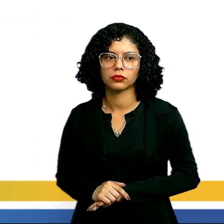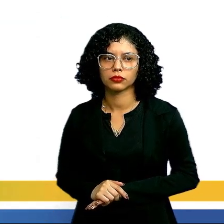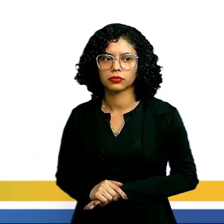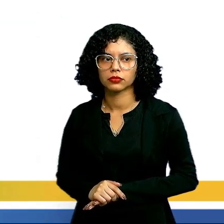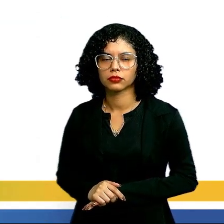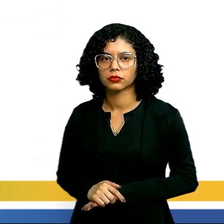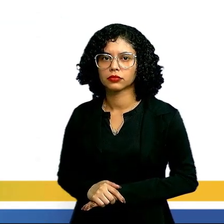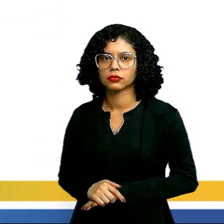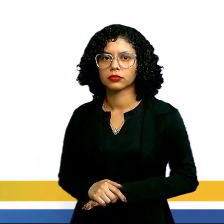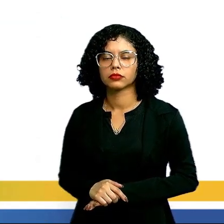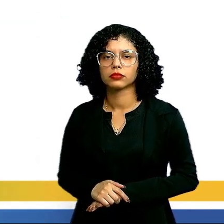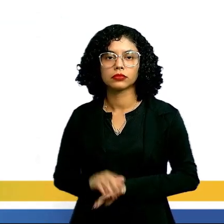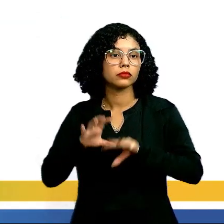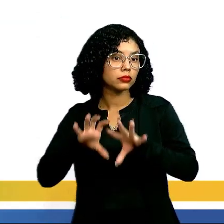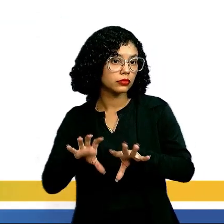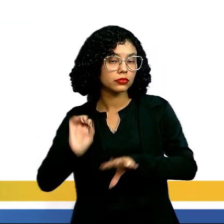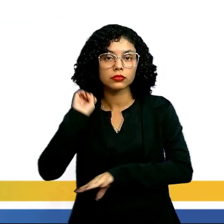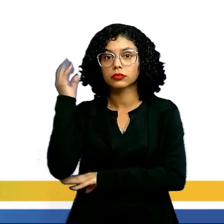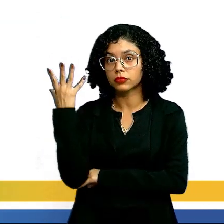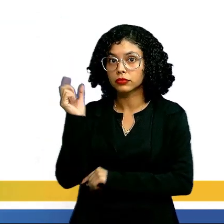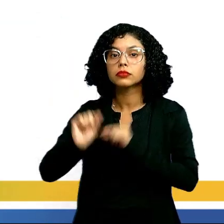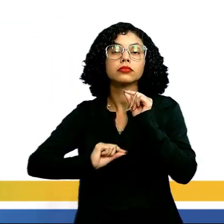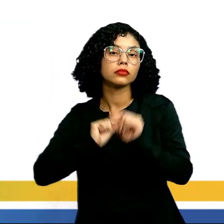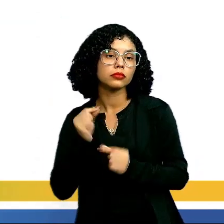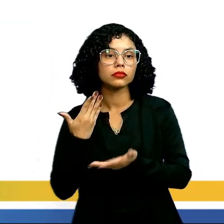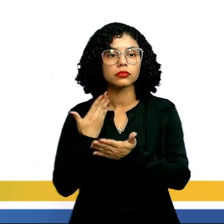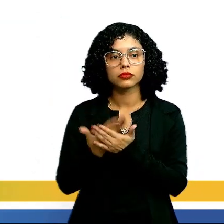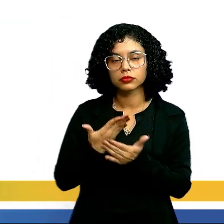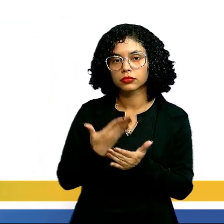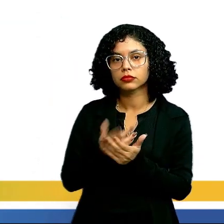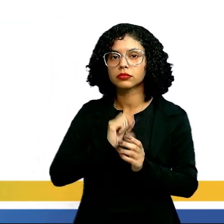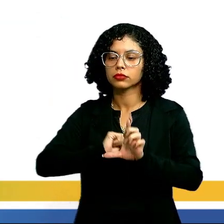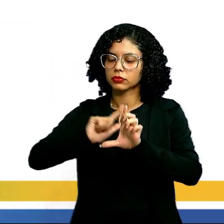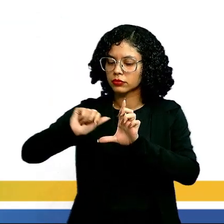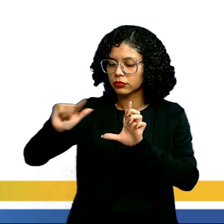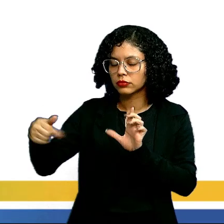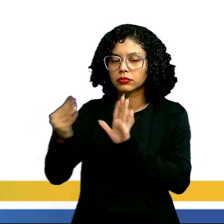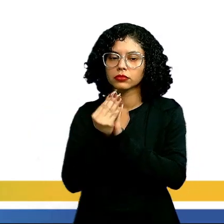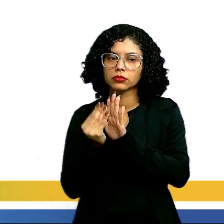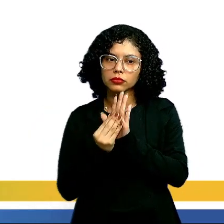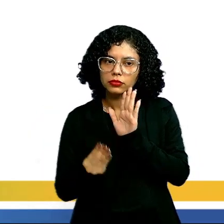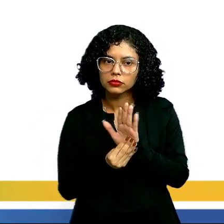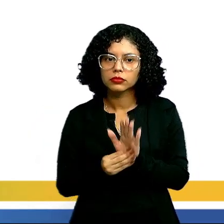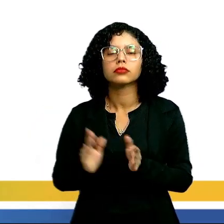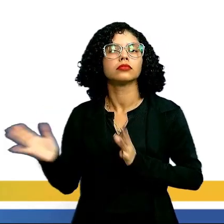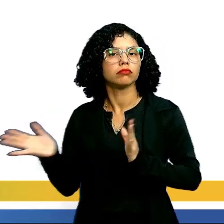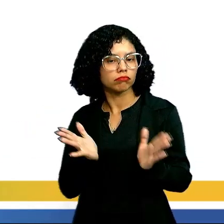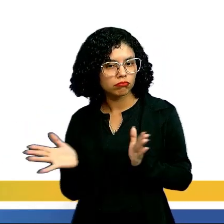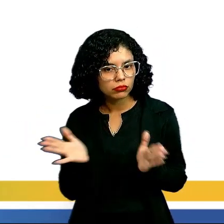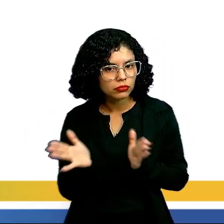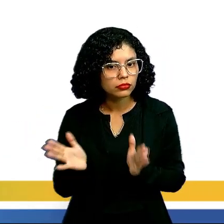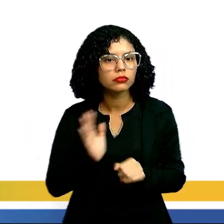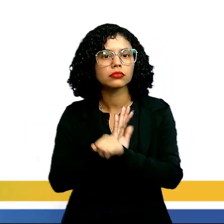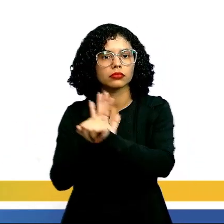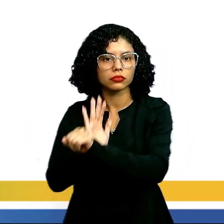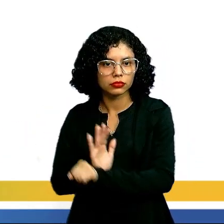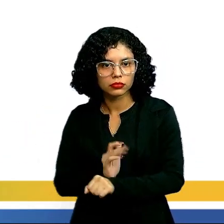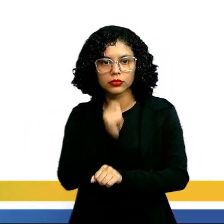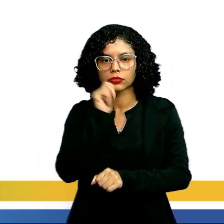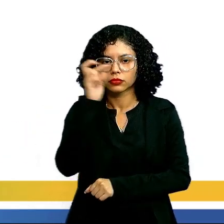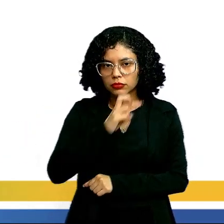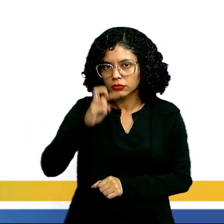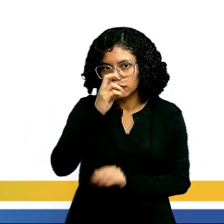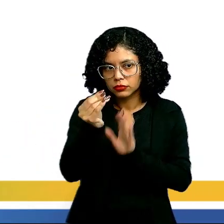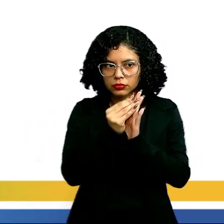probabilidade. Sendo assim, os estudos estatísticos nos auxiliam a